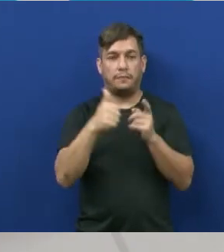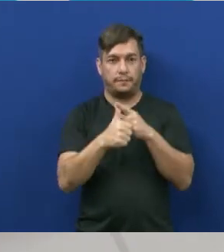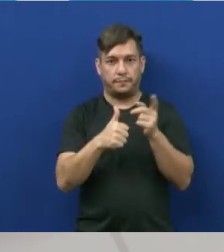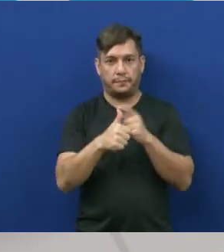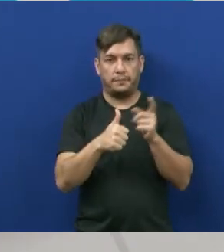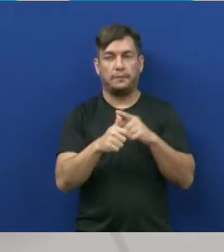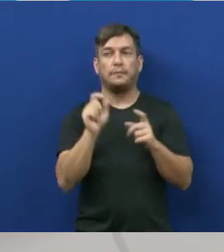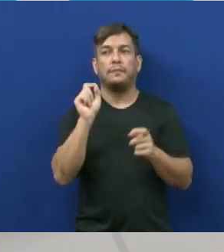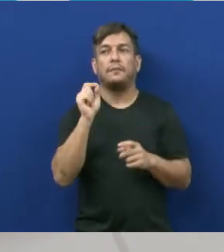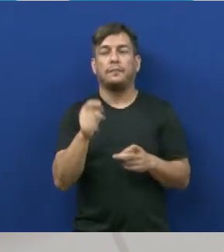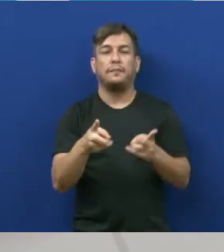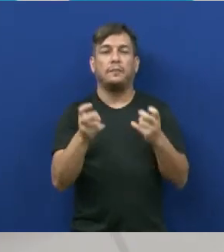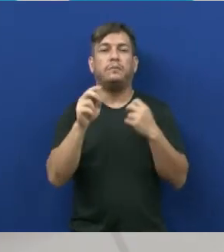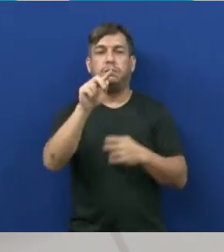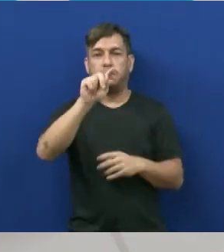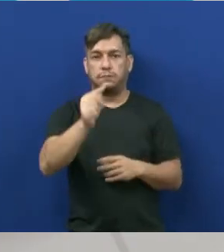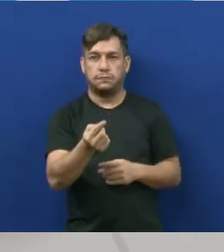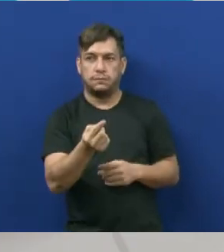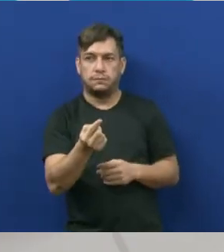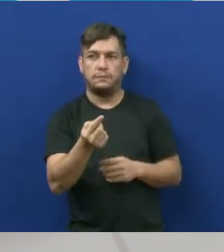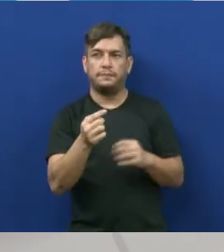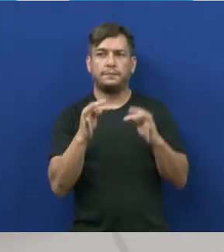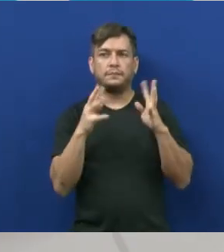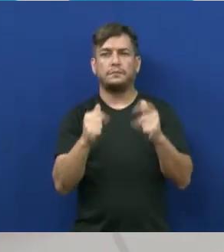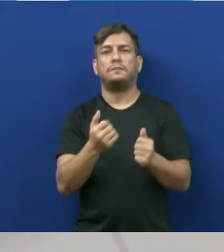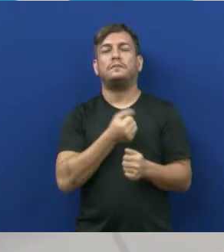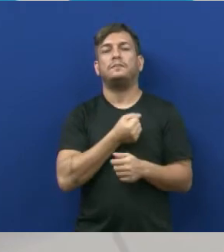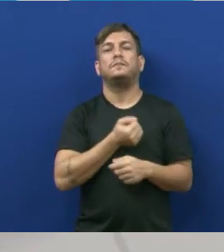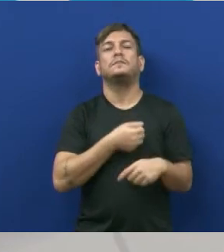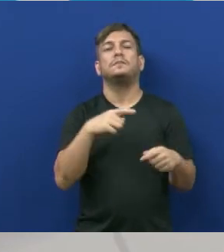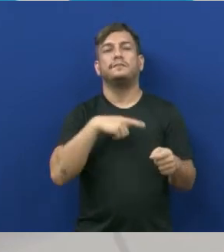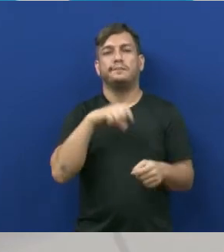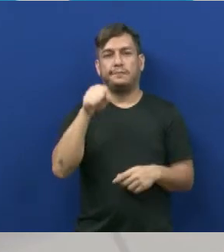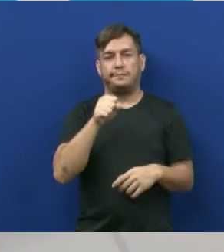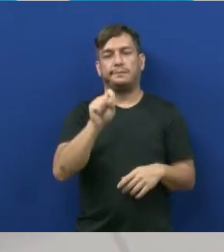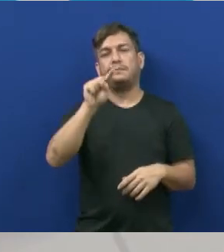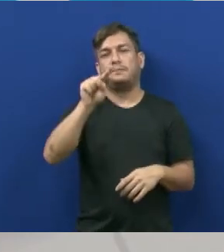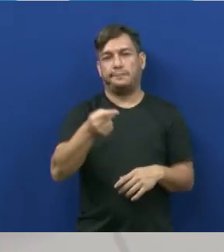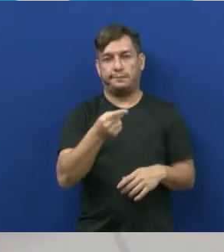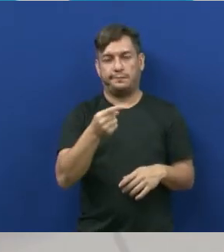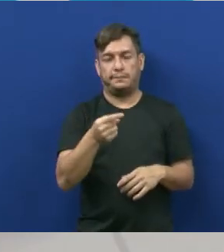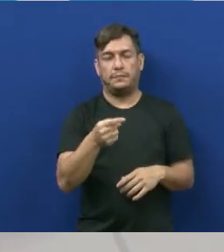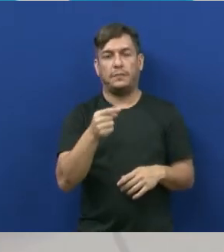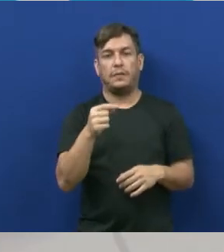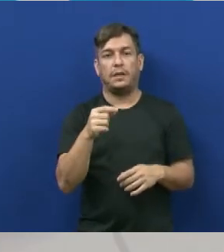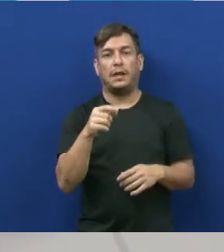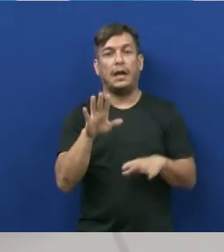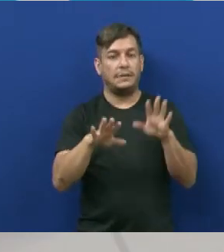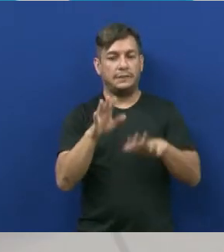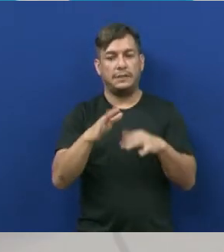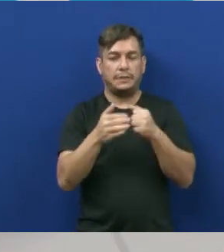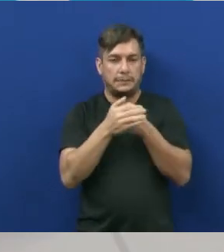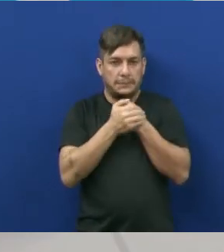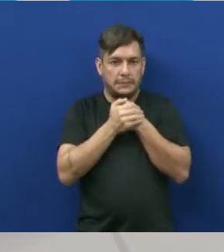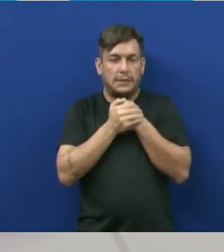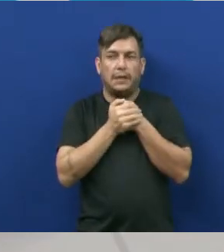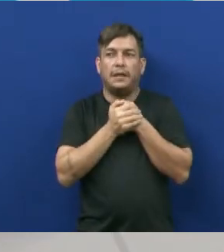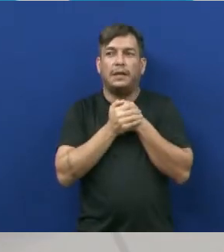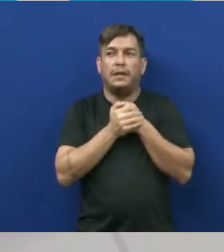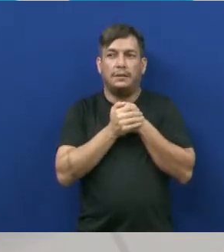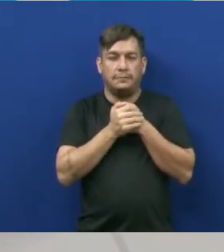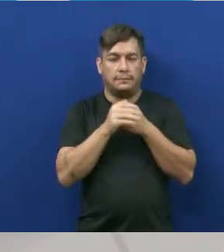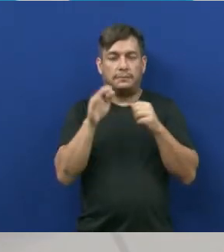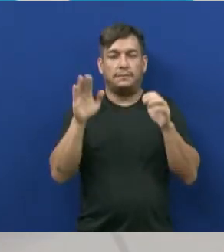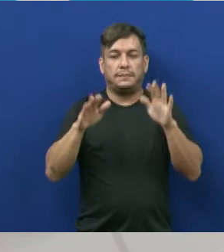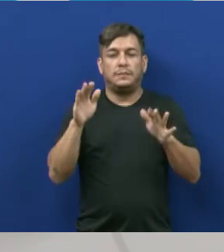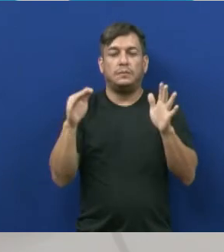é identificar a vírgula. Todo número tem sim uma vírgula. Quando ela não aparece, quer dizer que ela está no